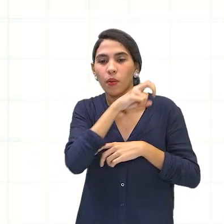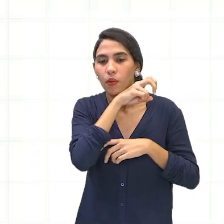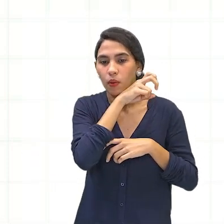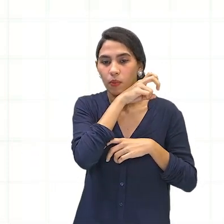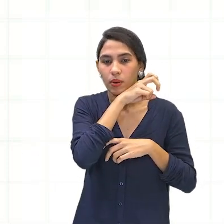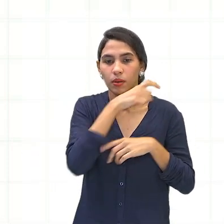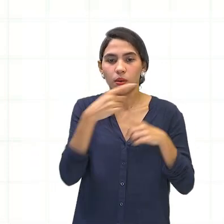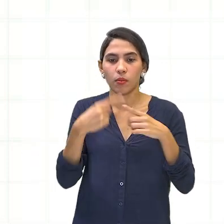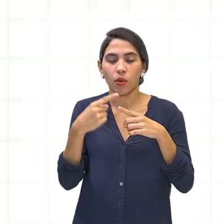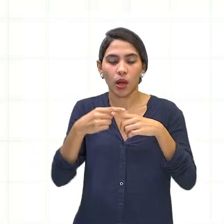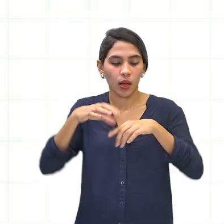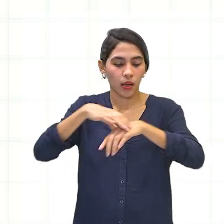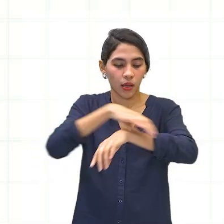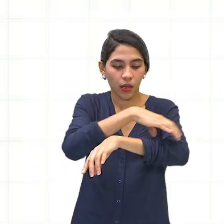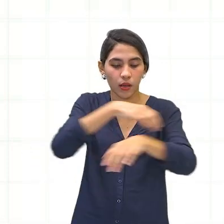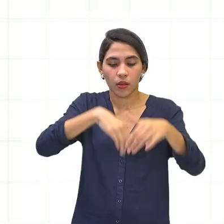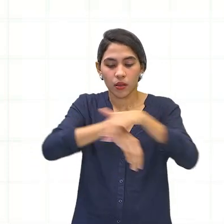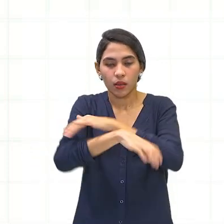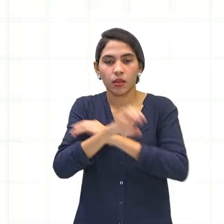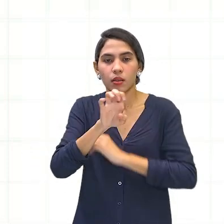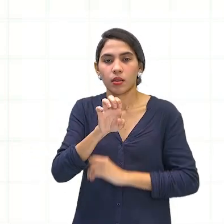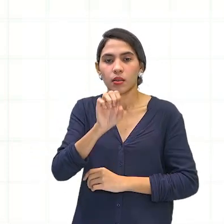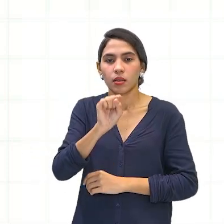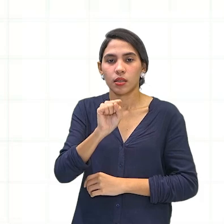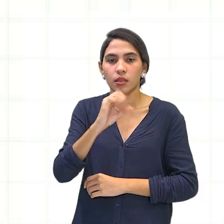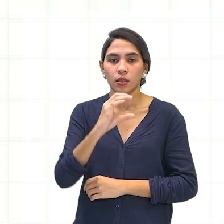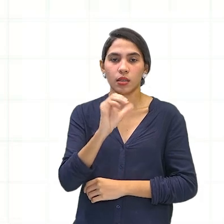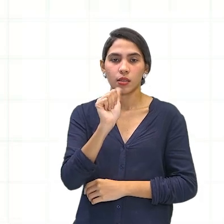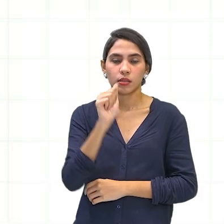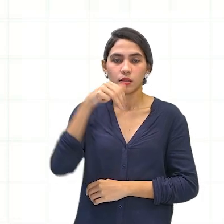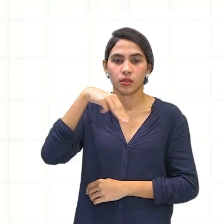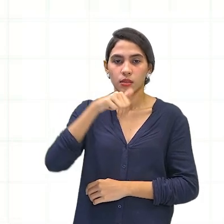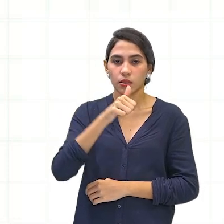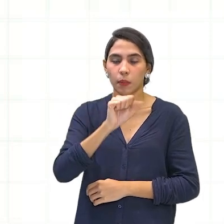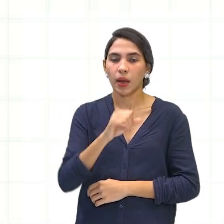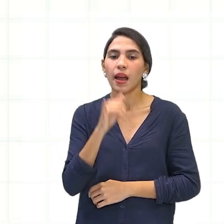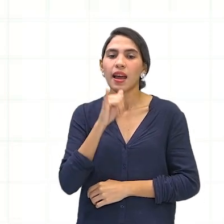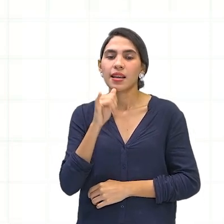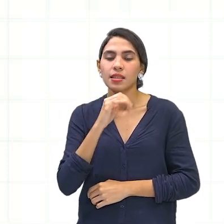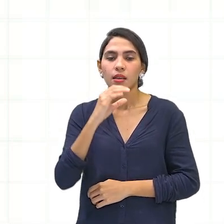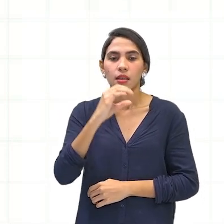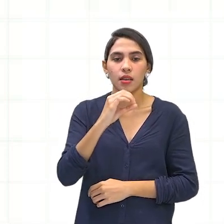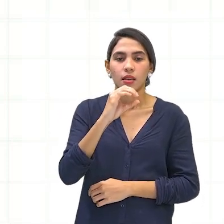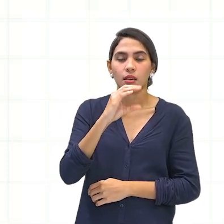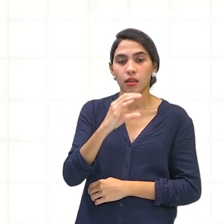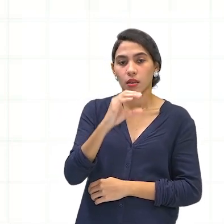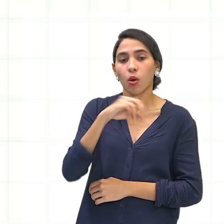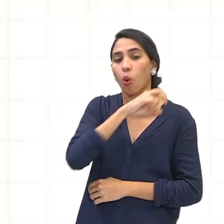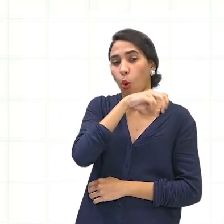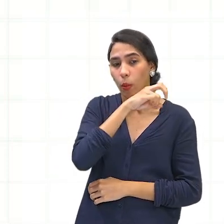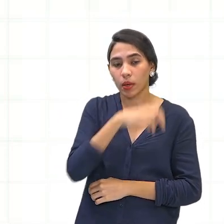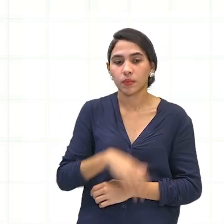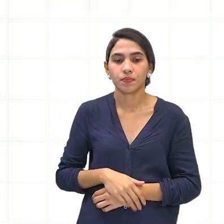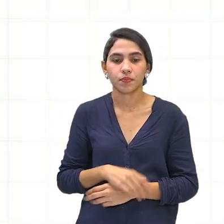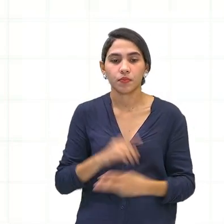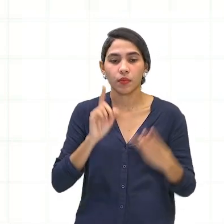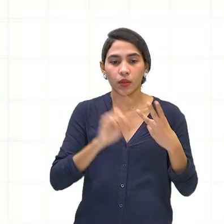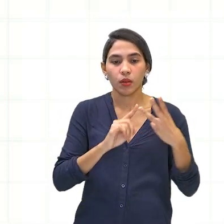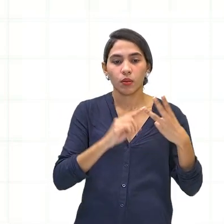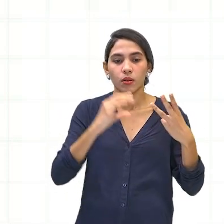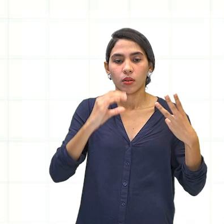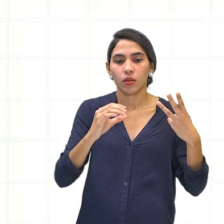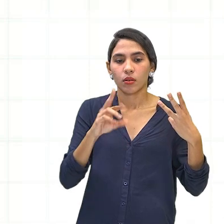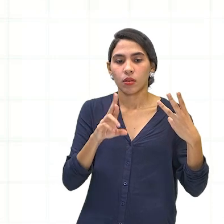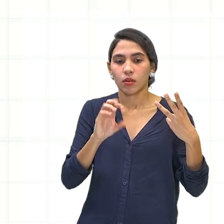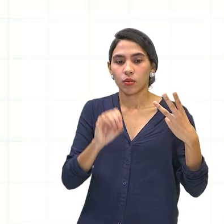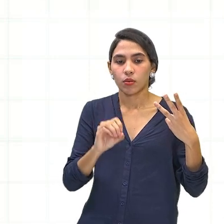das escamas, né, no corpo desses animais ali, como as cobras. O outro grupo, crocodília, como você observa aqui na imagem